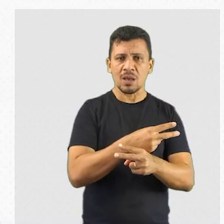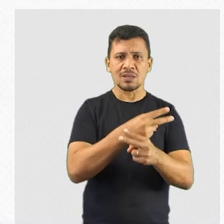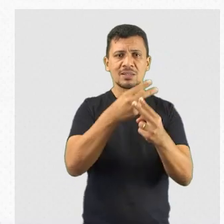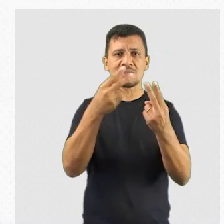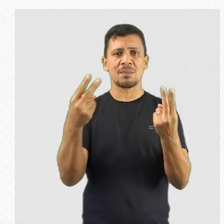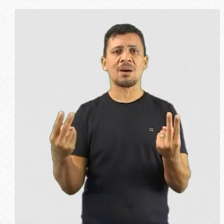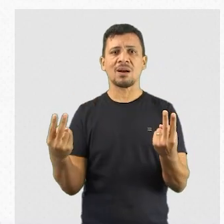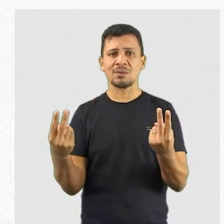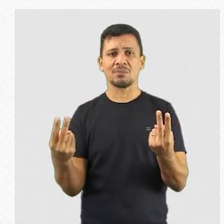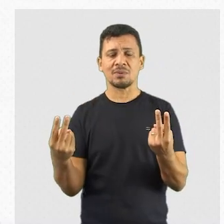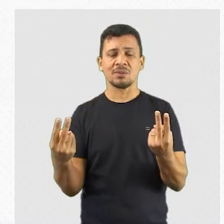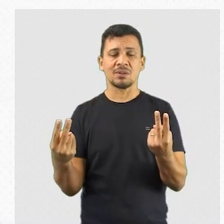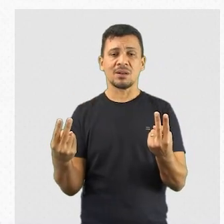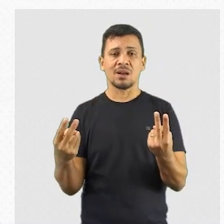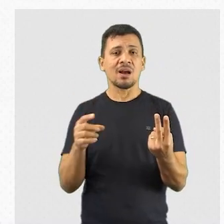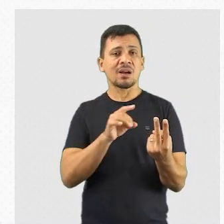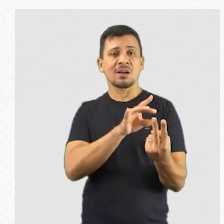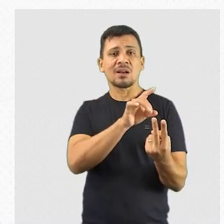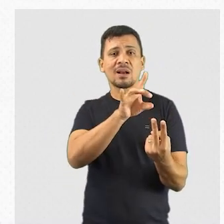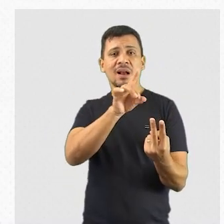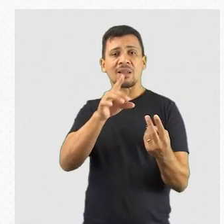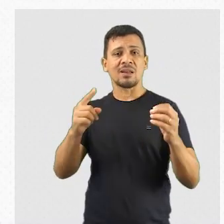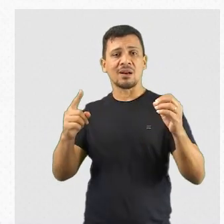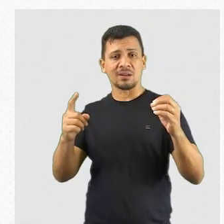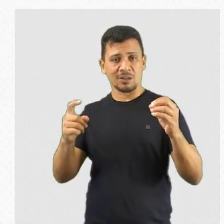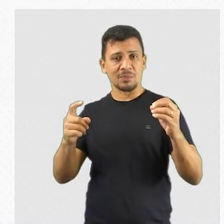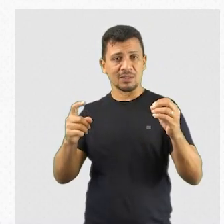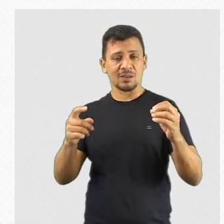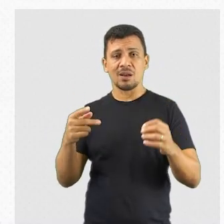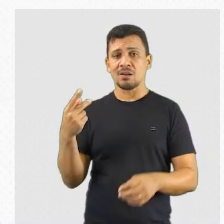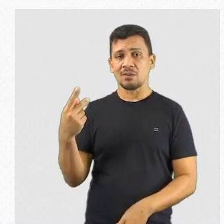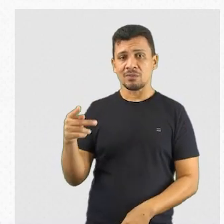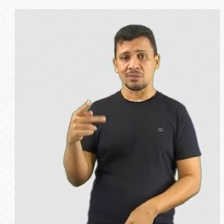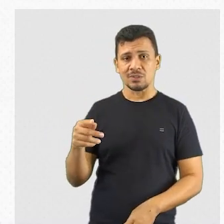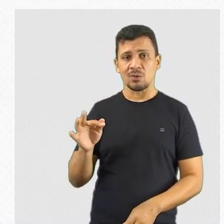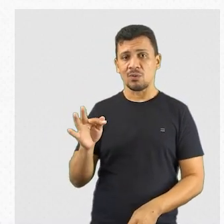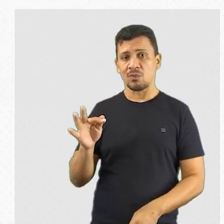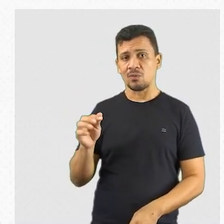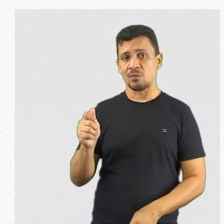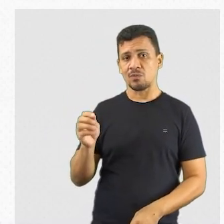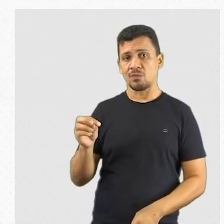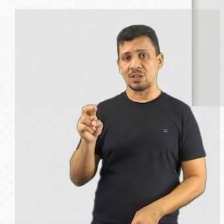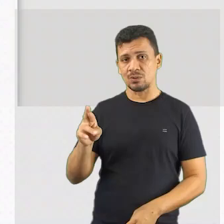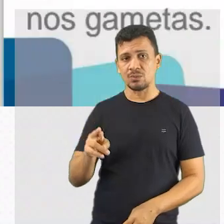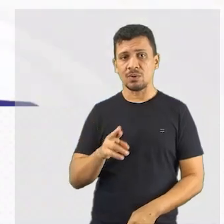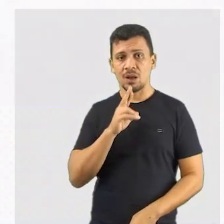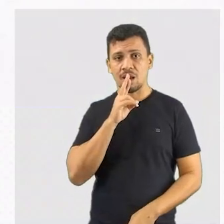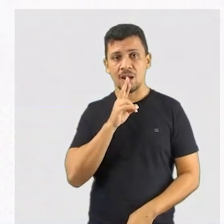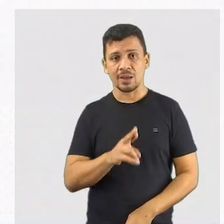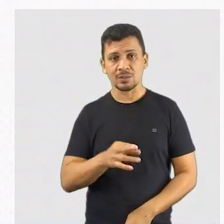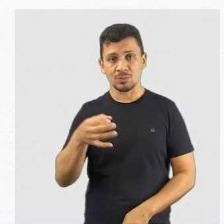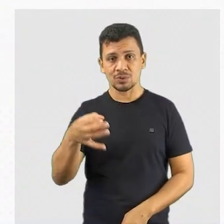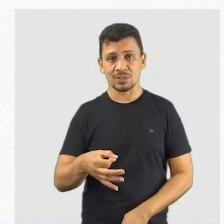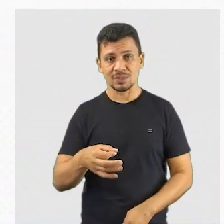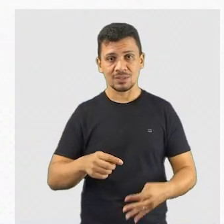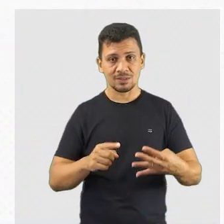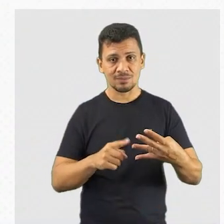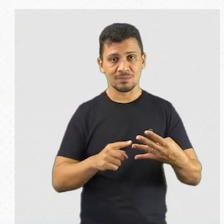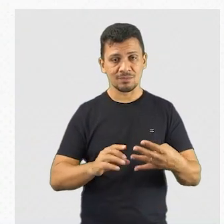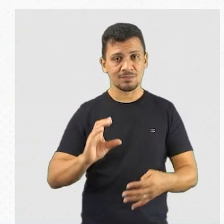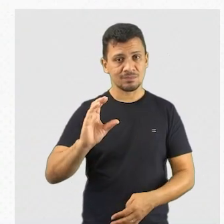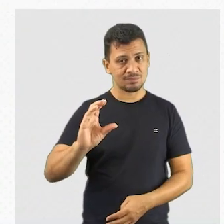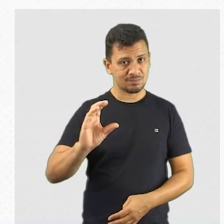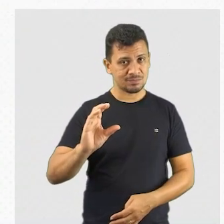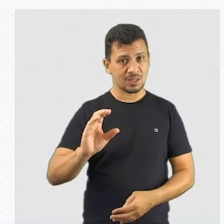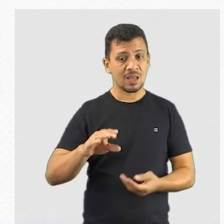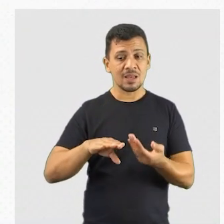independente. Então, cada gameta vai receber um fator. Então, a nossa resposta correta da 7ª questão é a letra C.